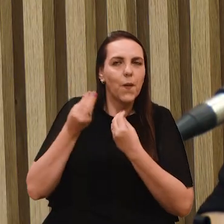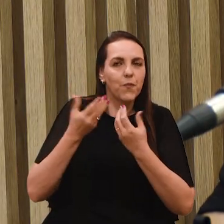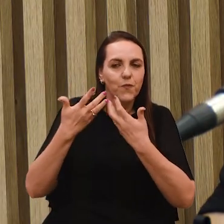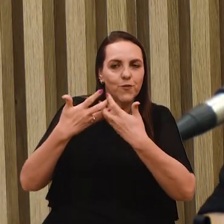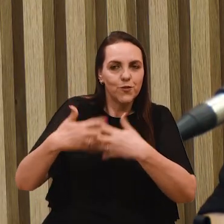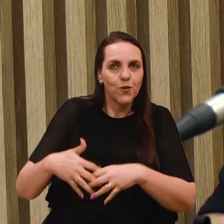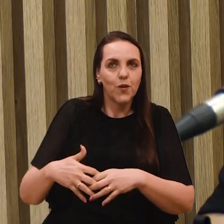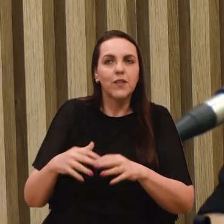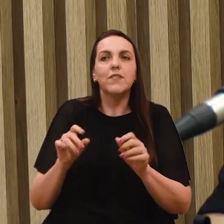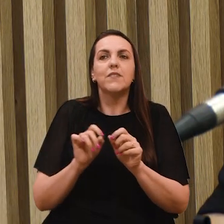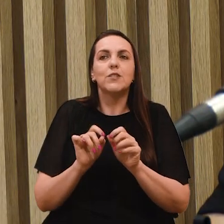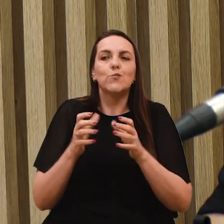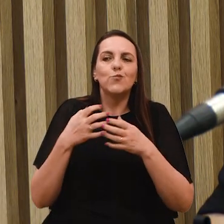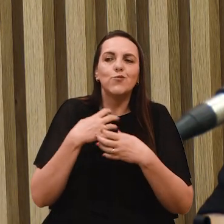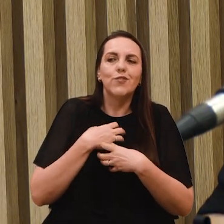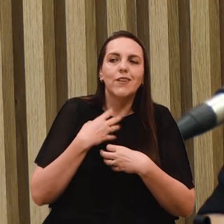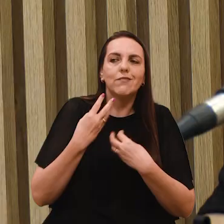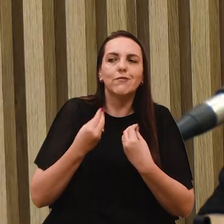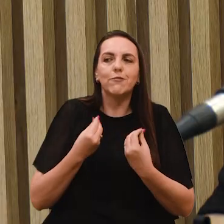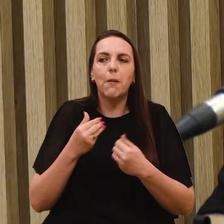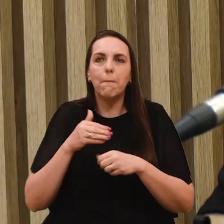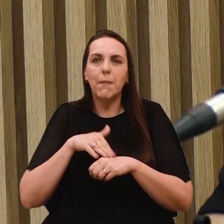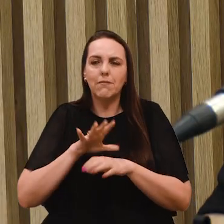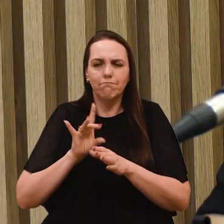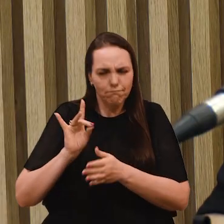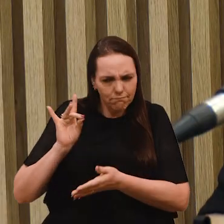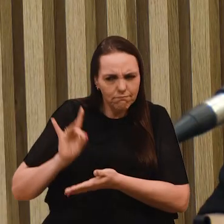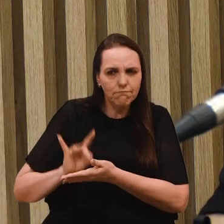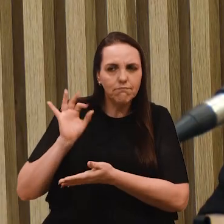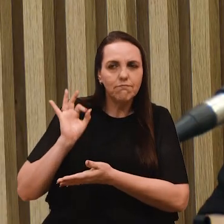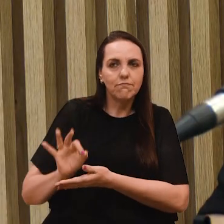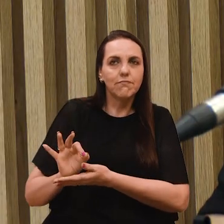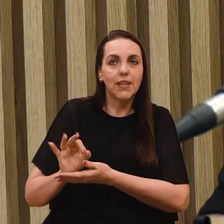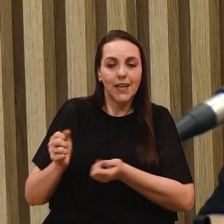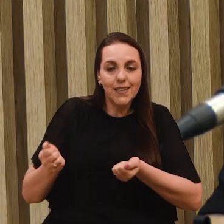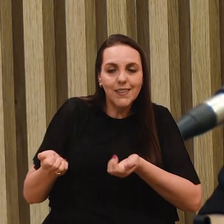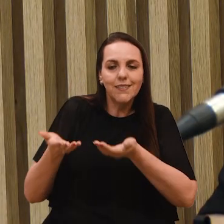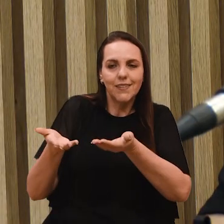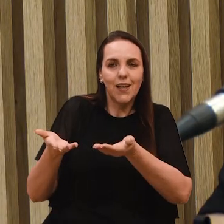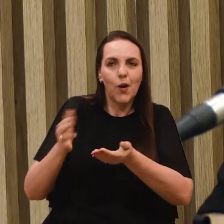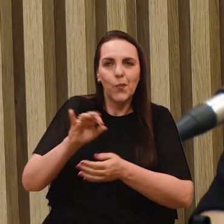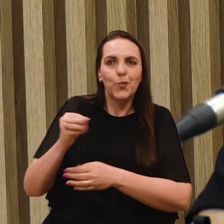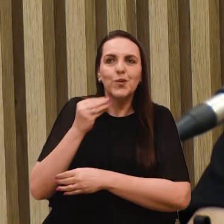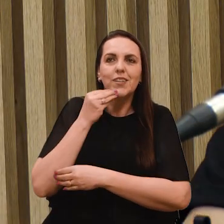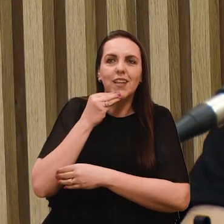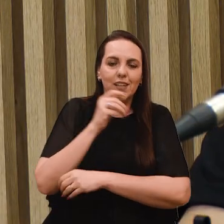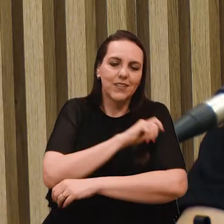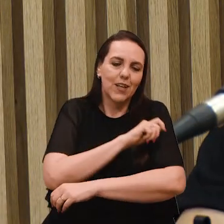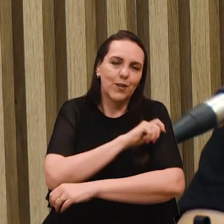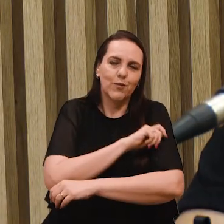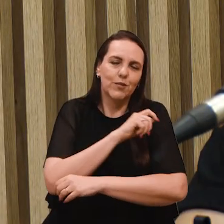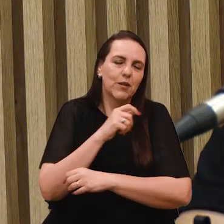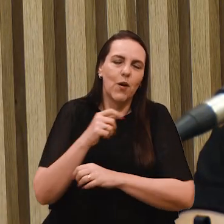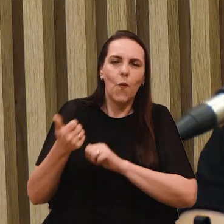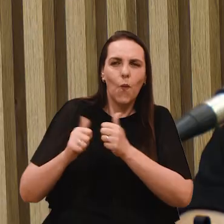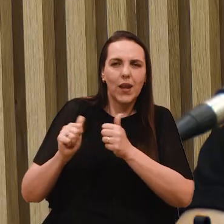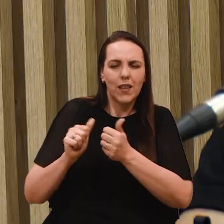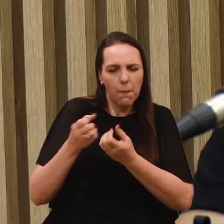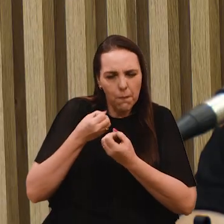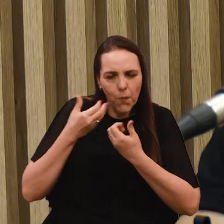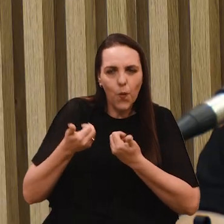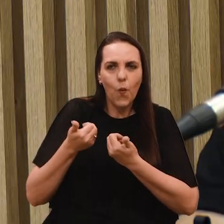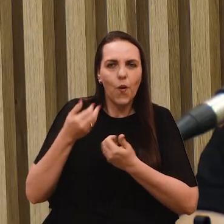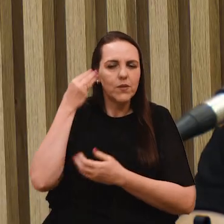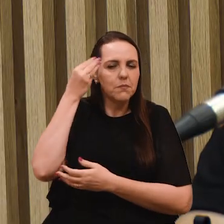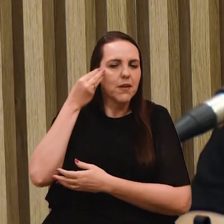de uma forma mais efetiva, né? E proporcionar para os estudantes, eu acho que com a melhor qualidade possível a experiência de entender